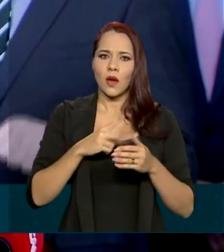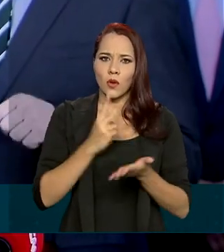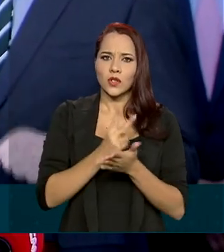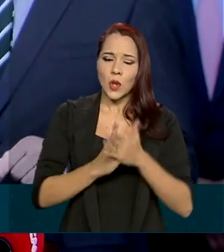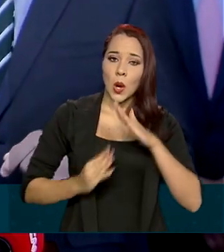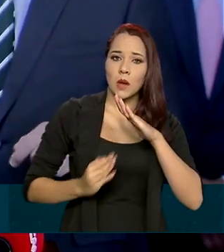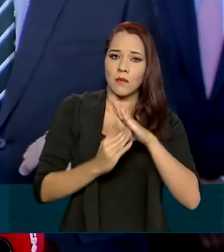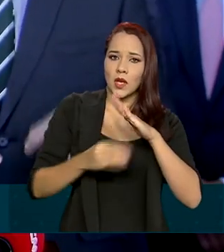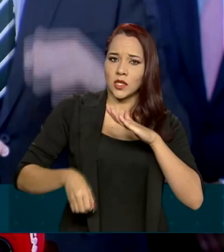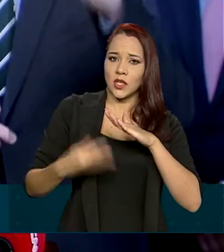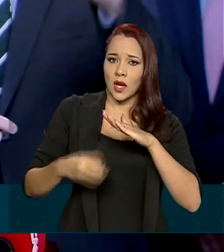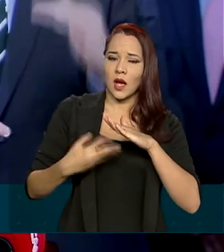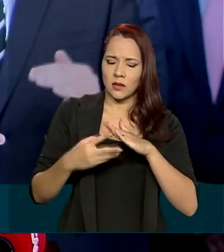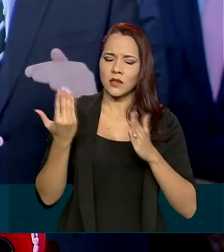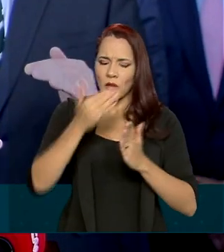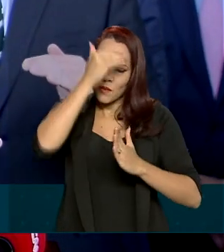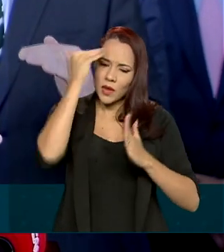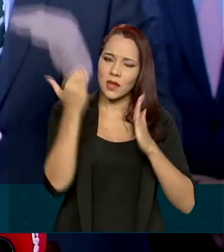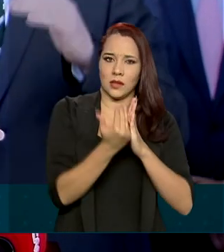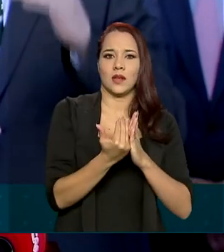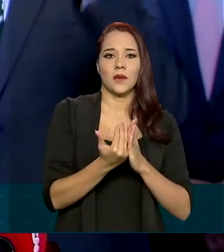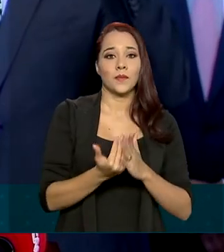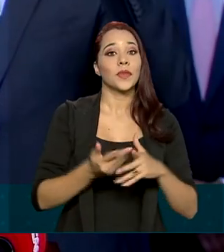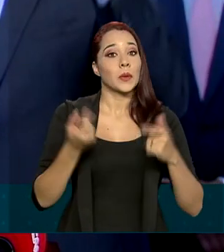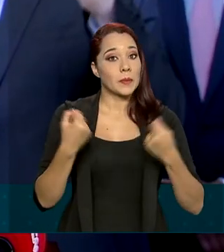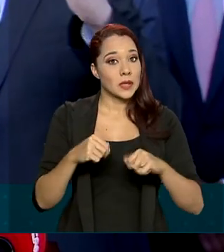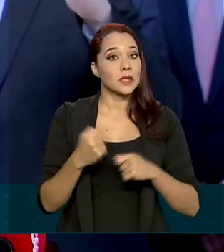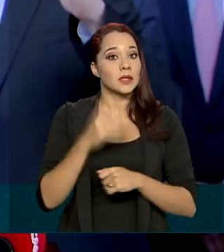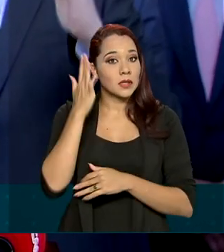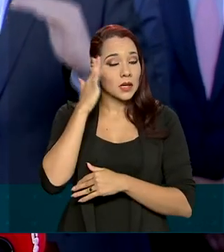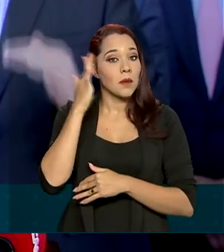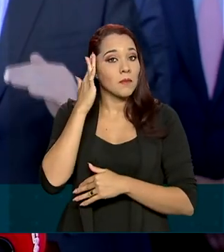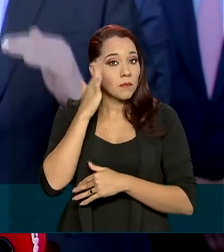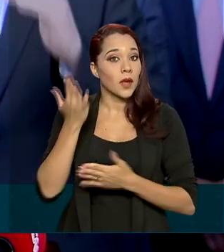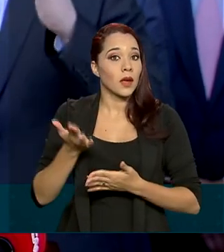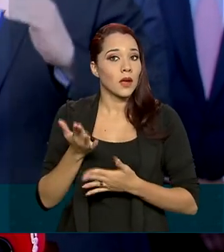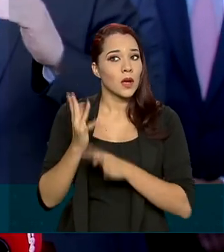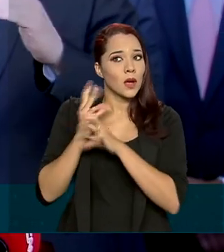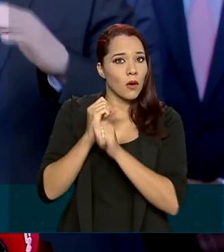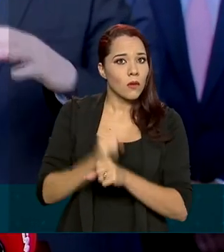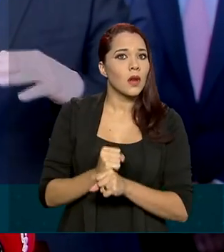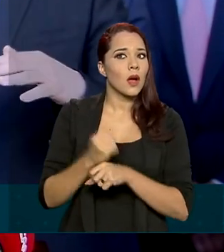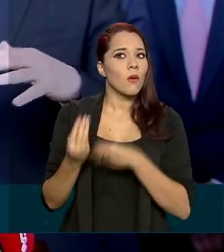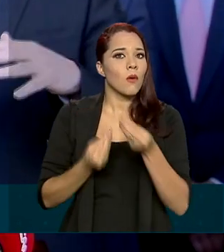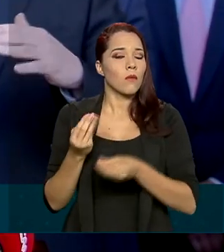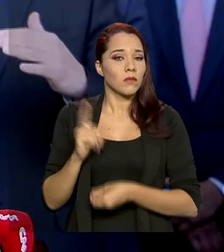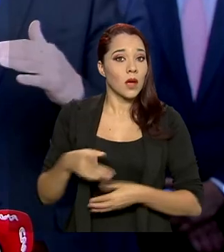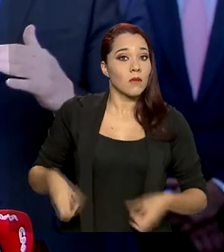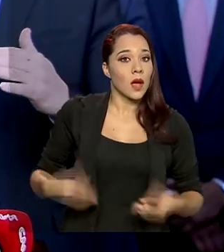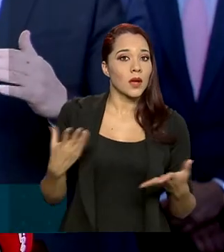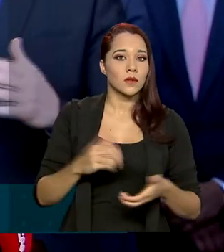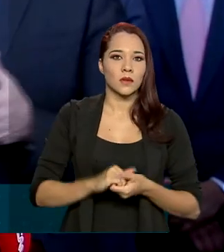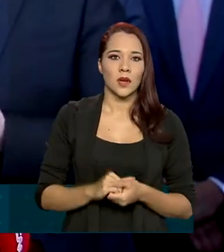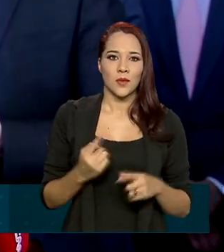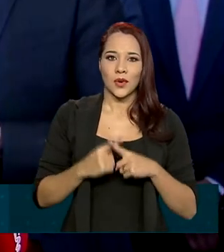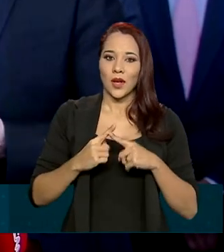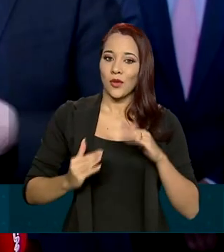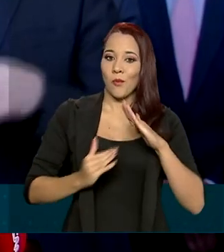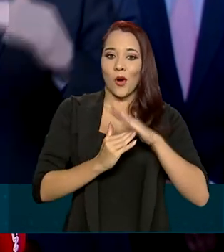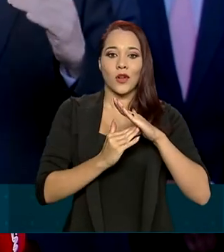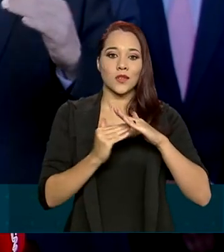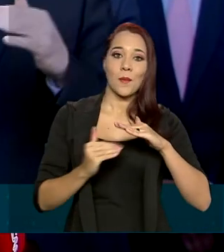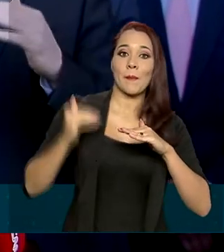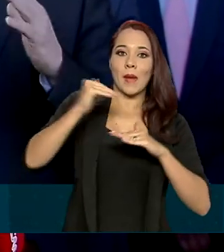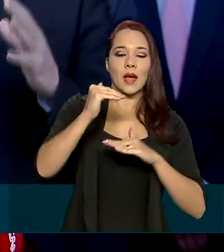temos compromisso de manter o teto de gastos, precisamos conter o teto de gastos, temos que conter o gasto, porque o teto não pode subir,